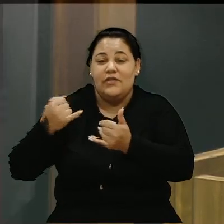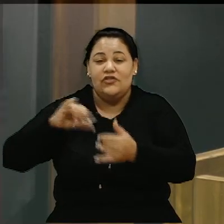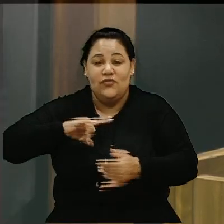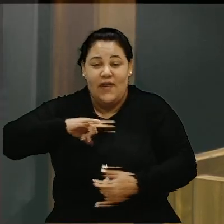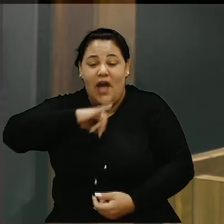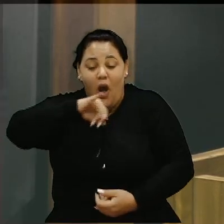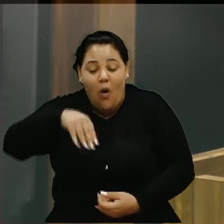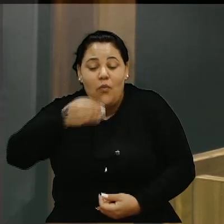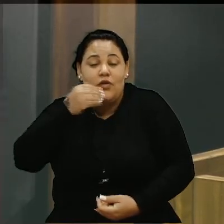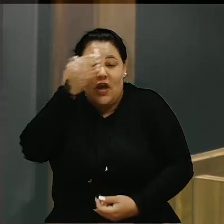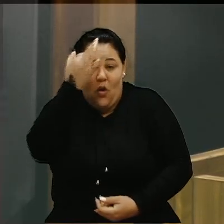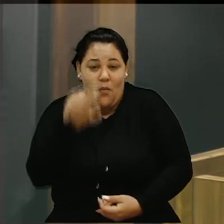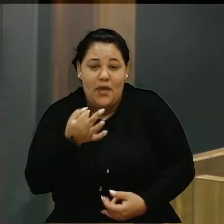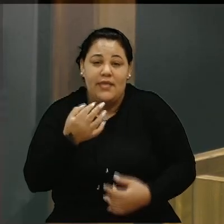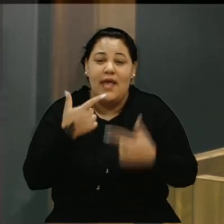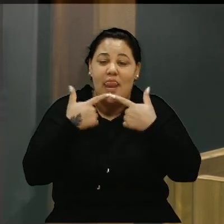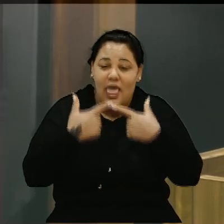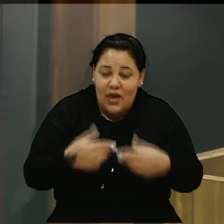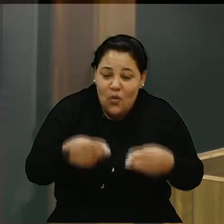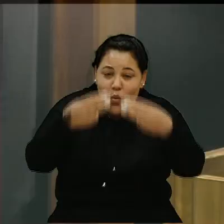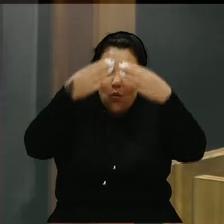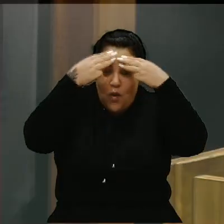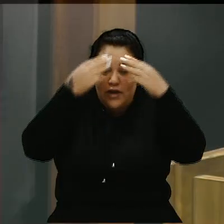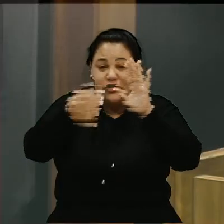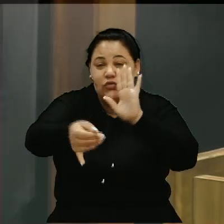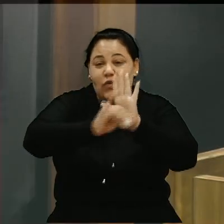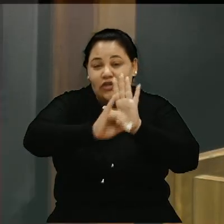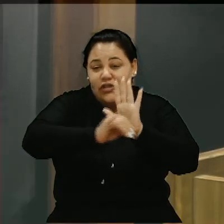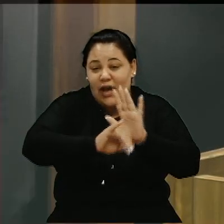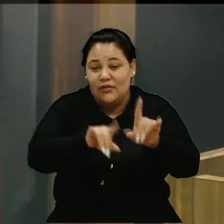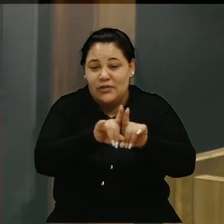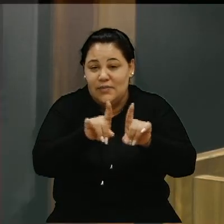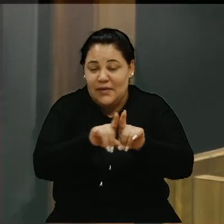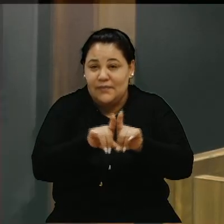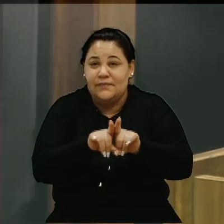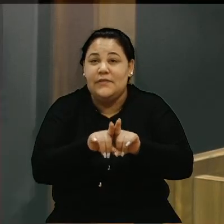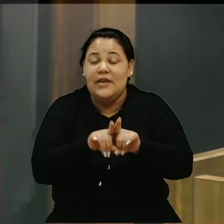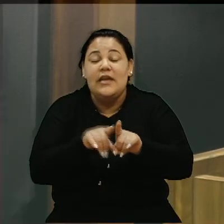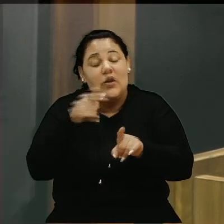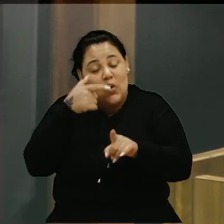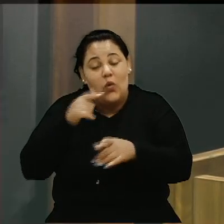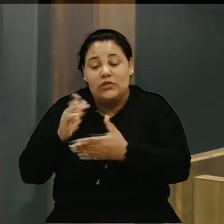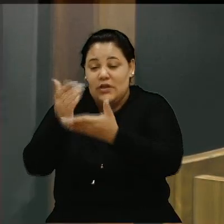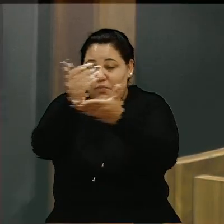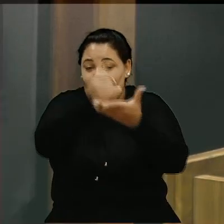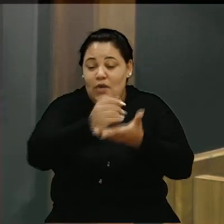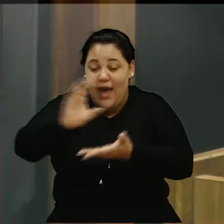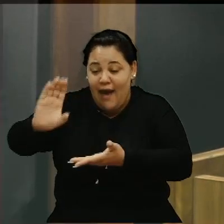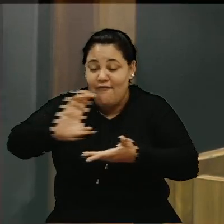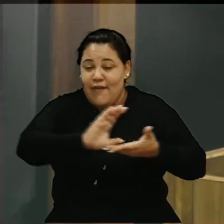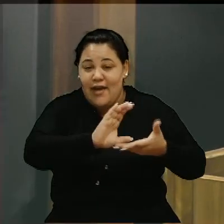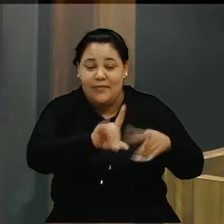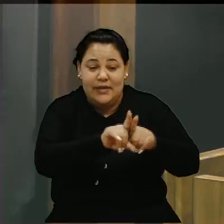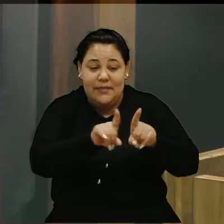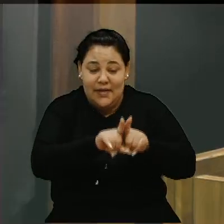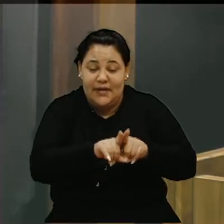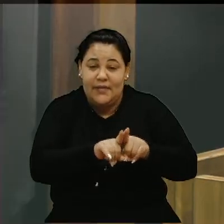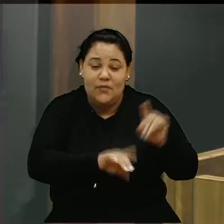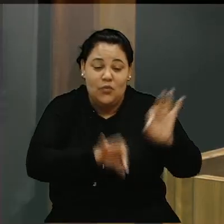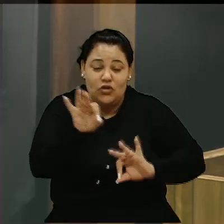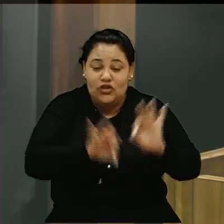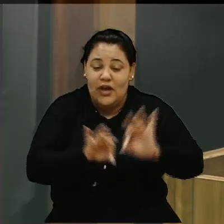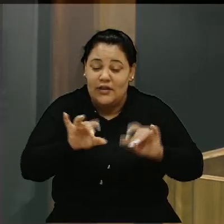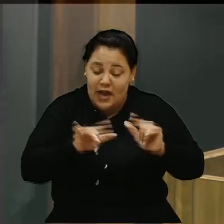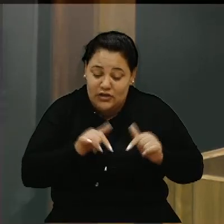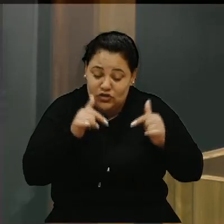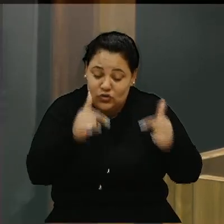de compreender a linguagem dos editais de fomento. Então, pleitear por verbas que pudessem não só custear seus projetos, mas também que tais ações